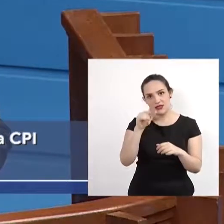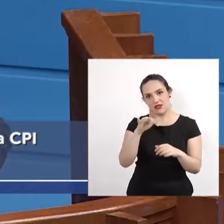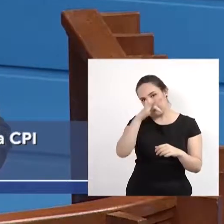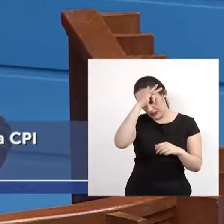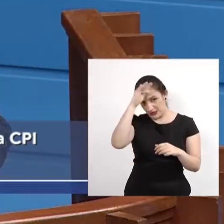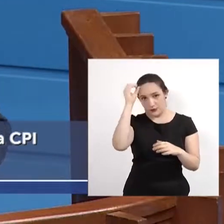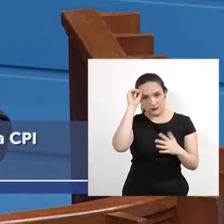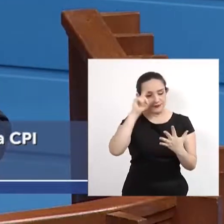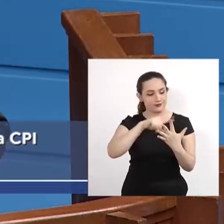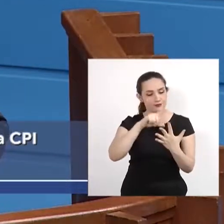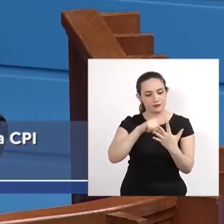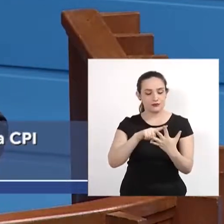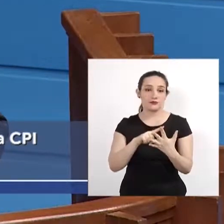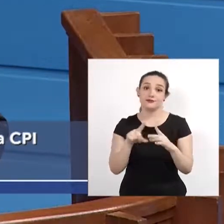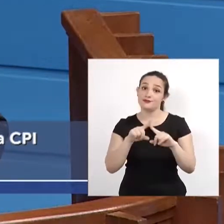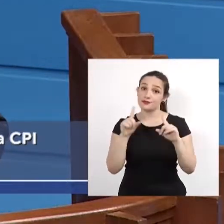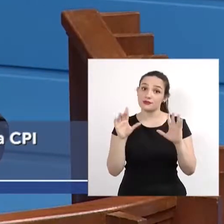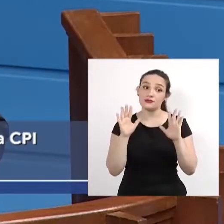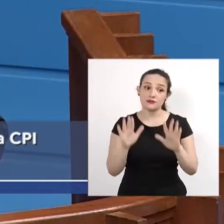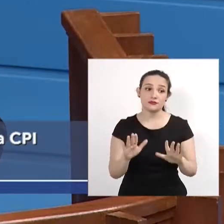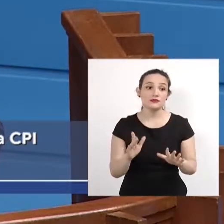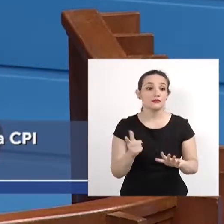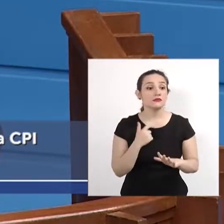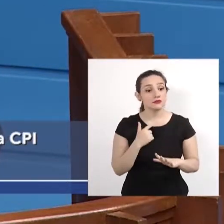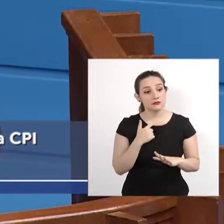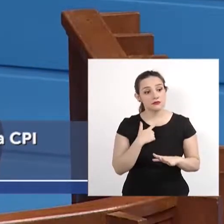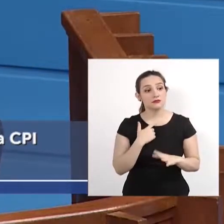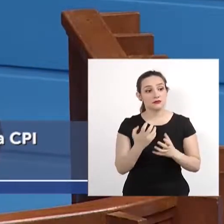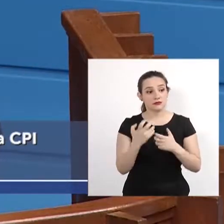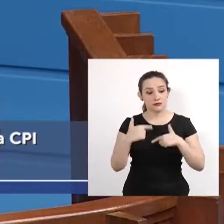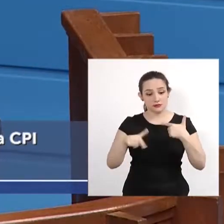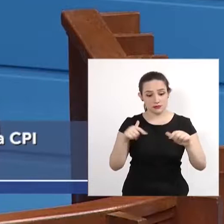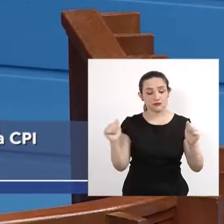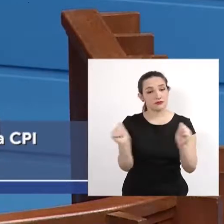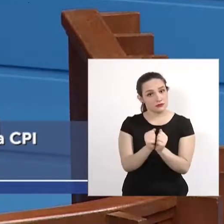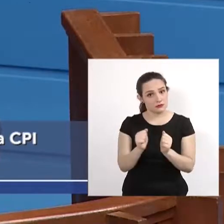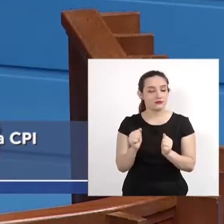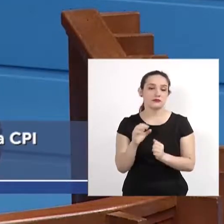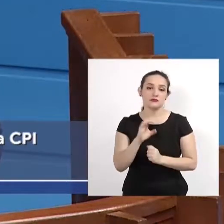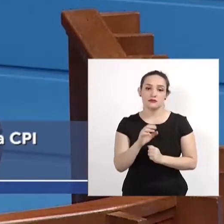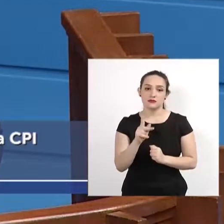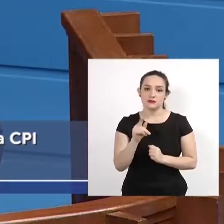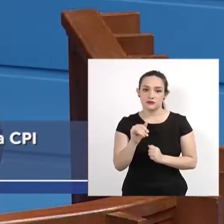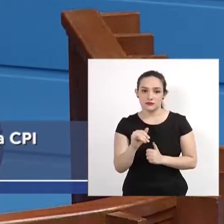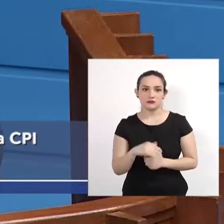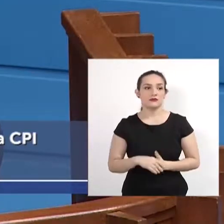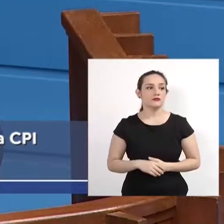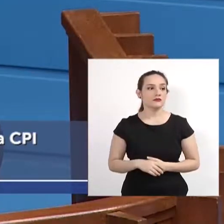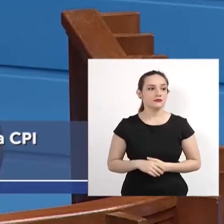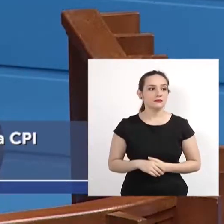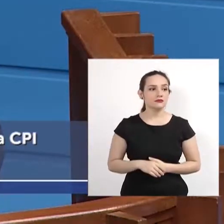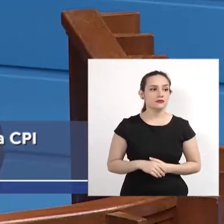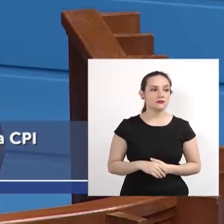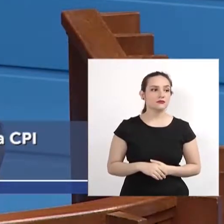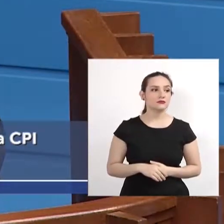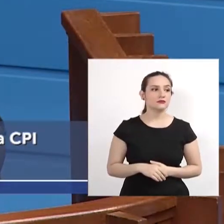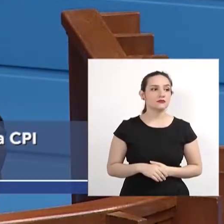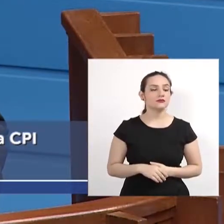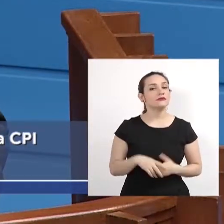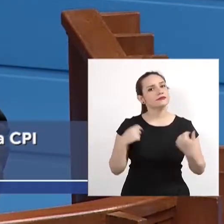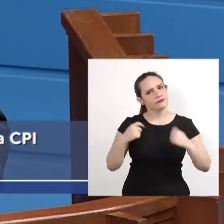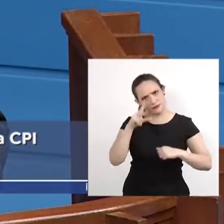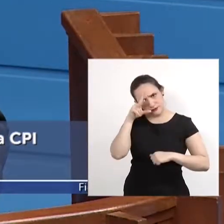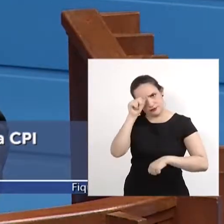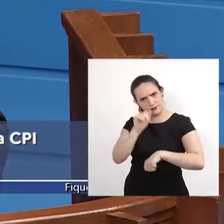Horro. Mas, como frente parlamentar, quero atuar também junto a esta CPI para que possamos